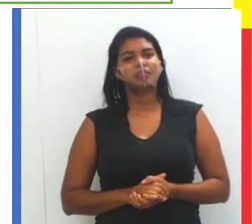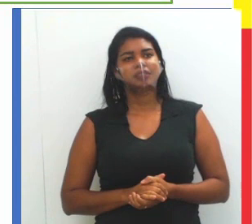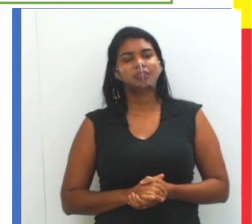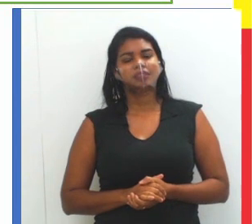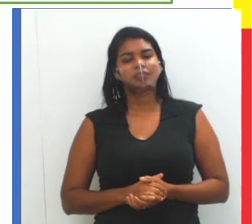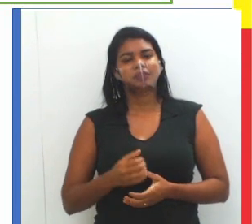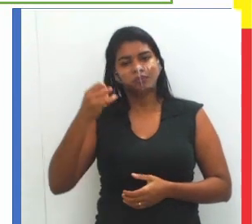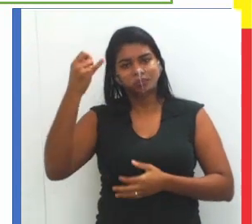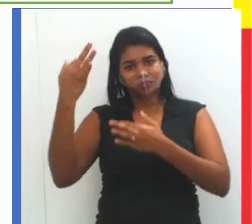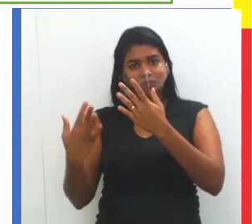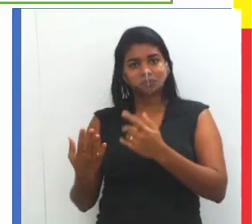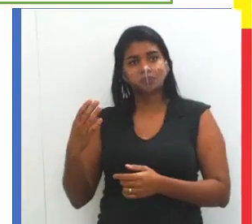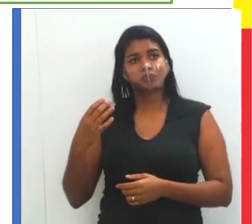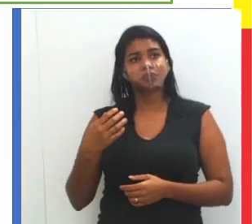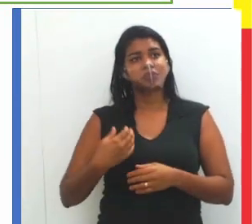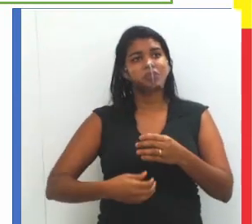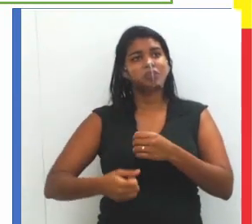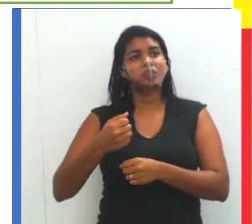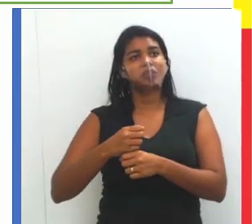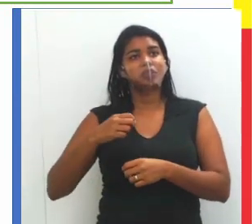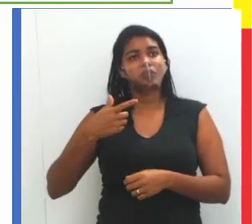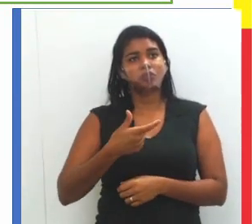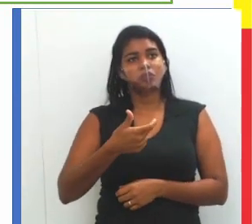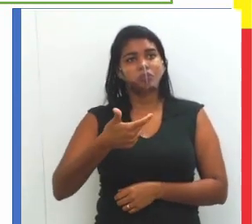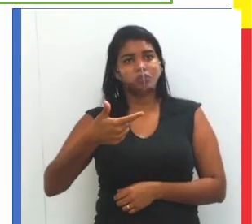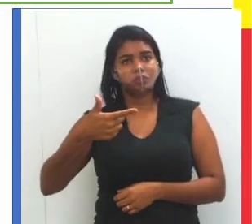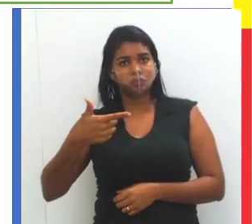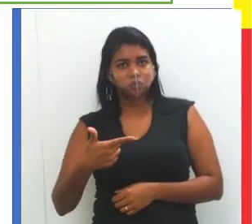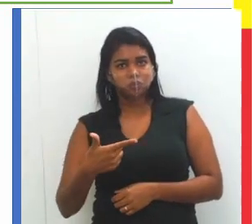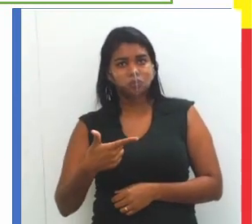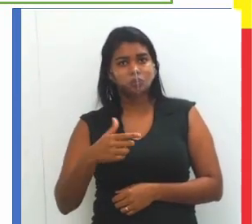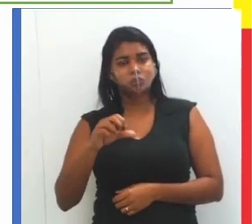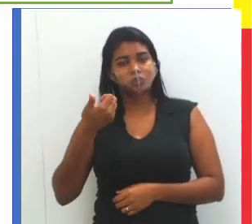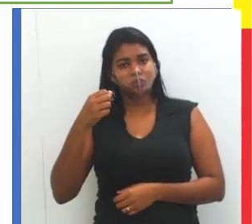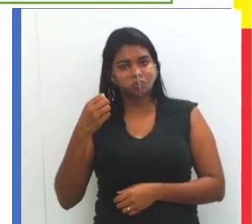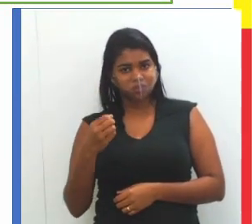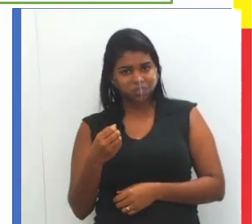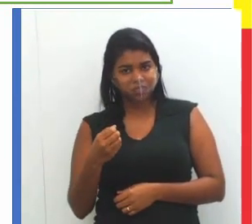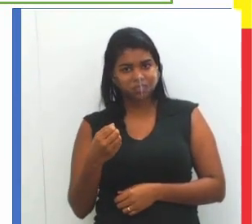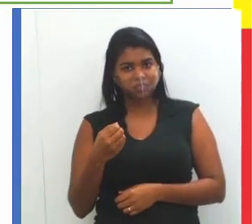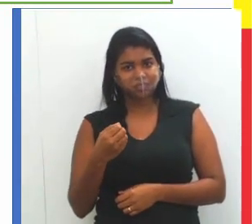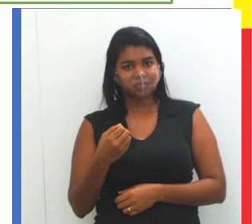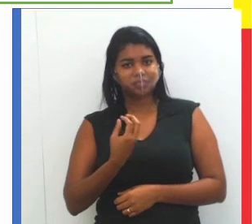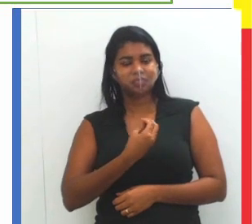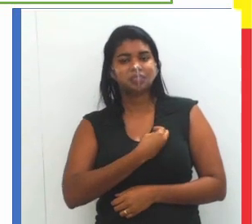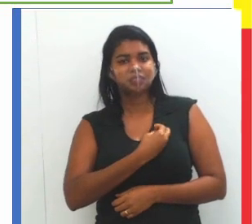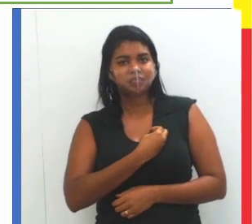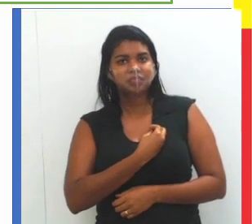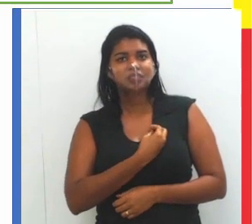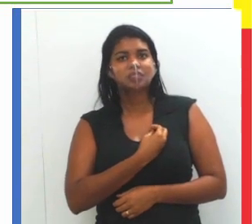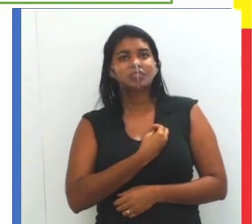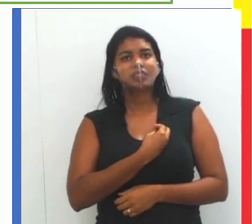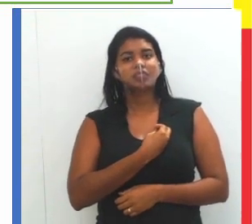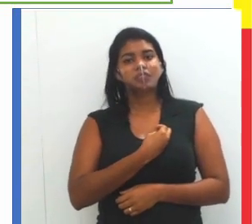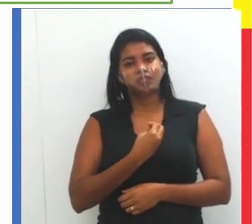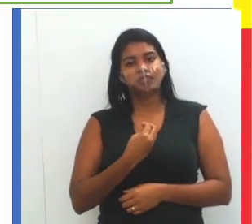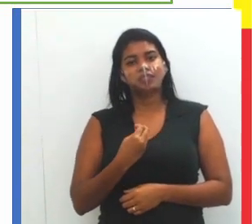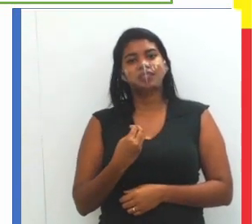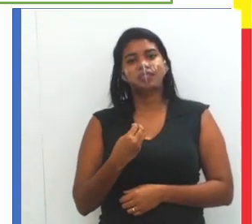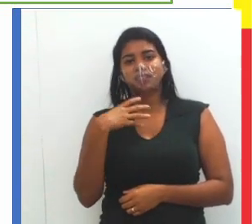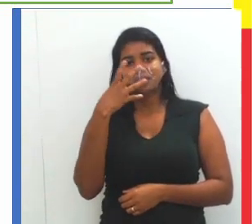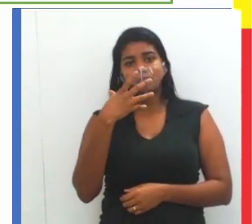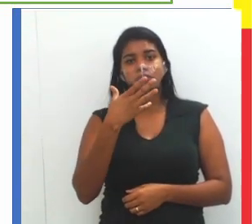em 2012, quando se comemorou 100 anos do nascimento de Luiz Gonzaga, foi lançado o filme De Pai para